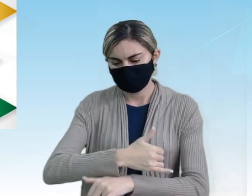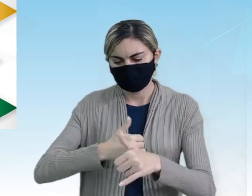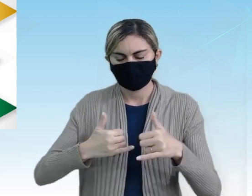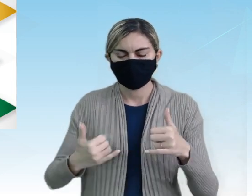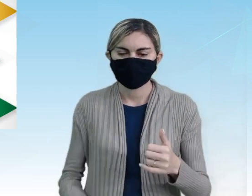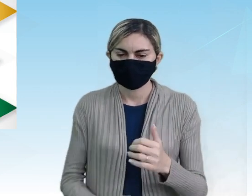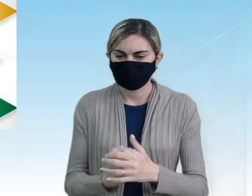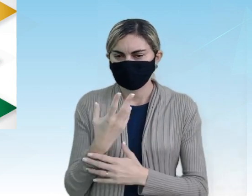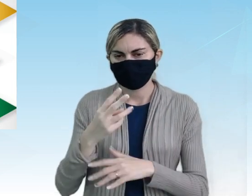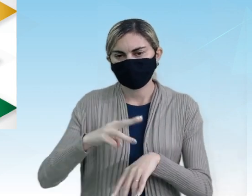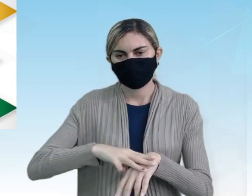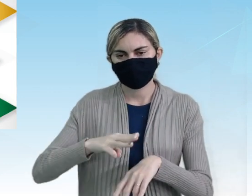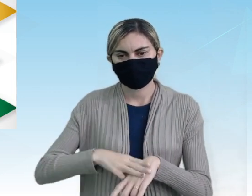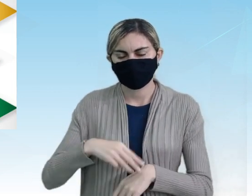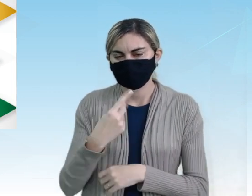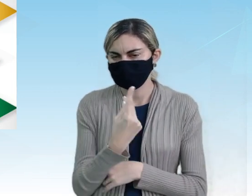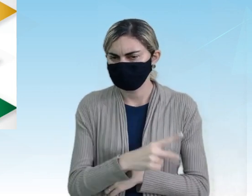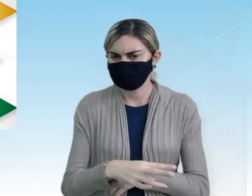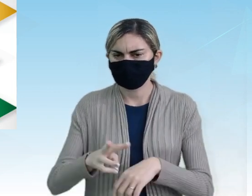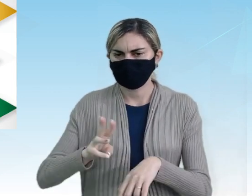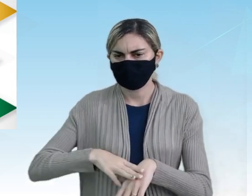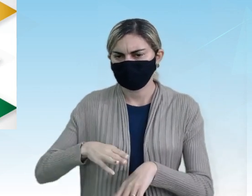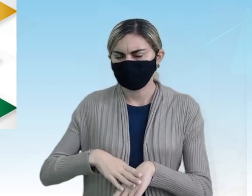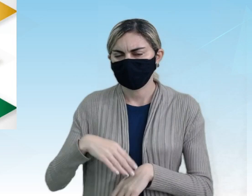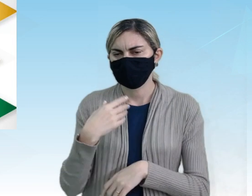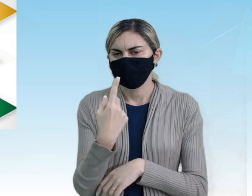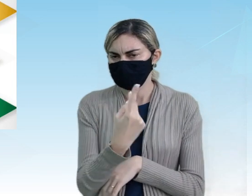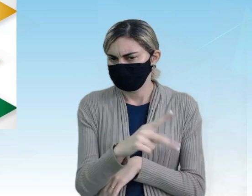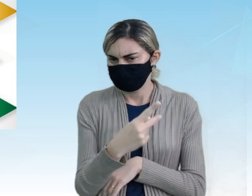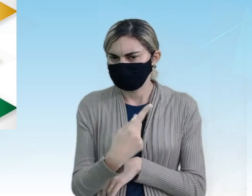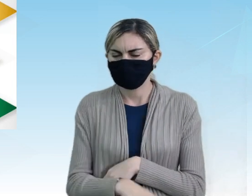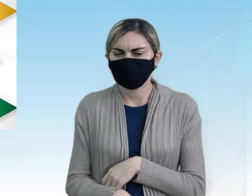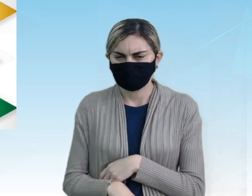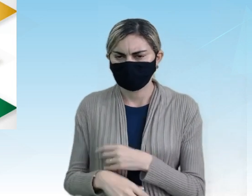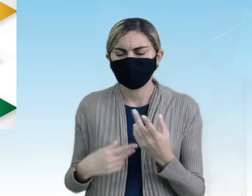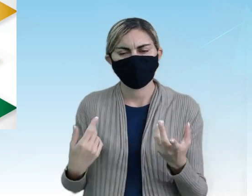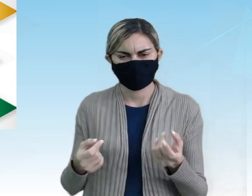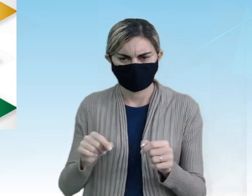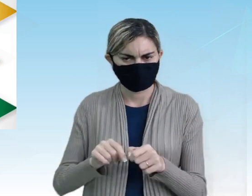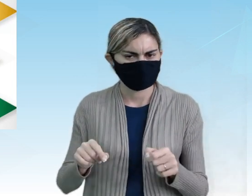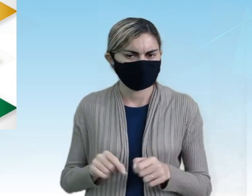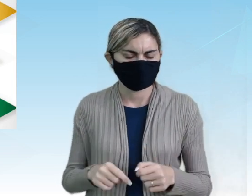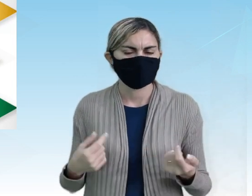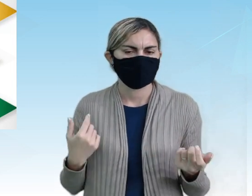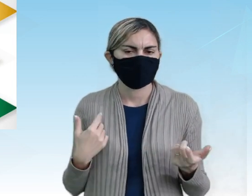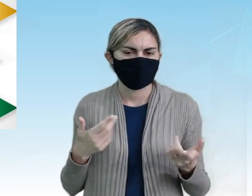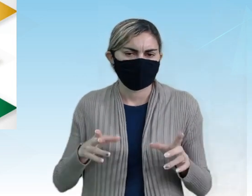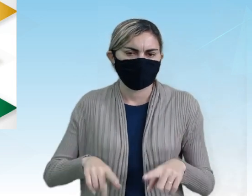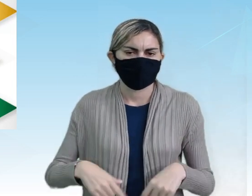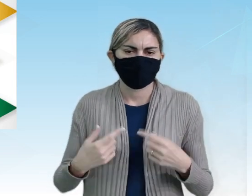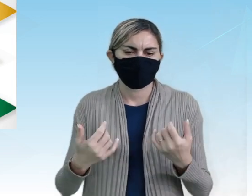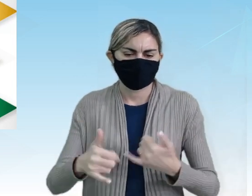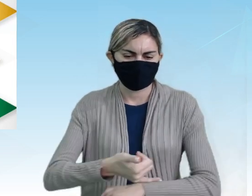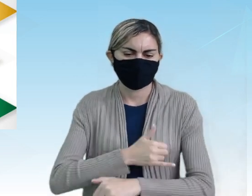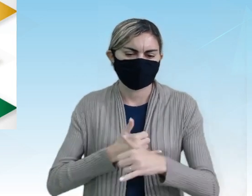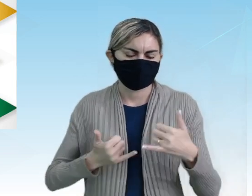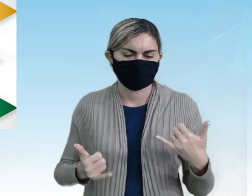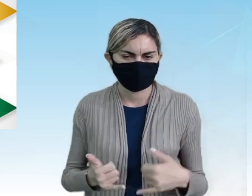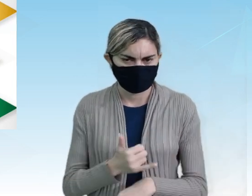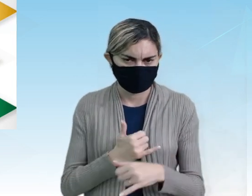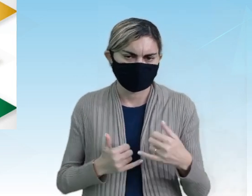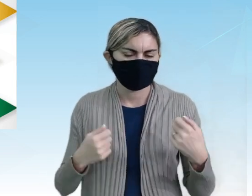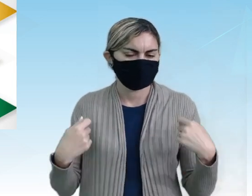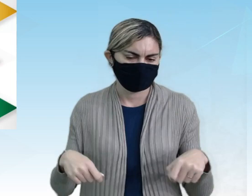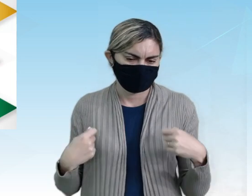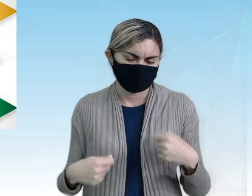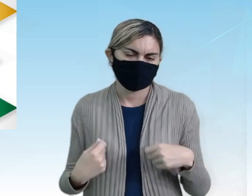seu metabolismo. Para que o metabolismo ele possa realmente funcionar, é necessário ter energia. E essa